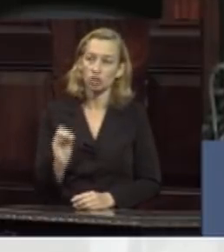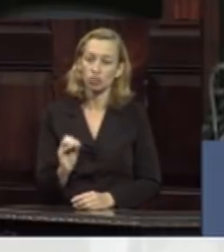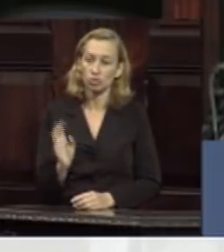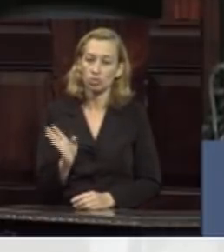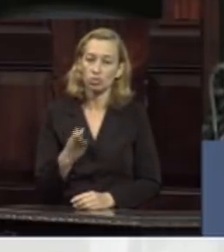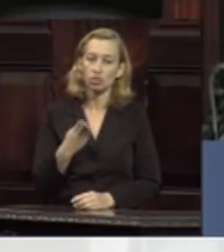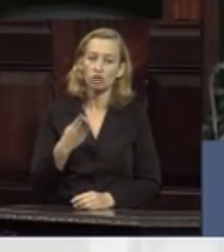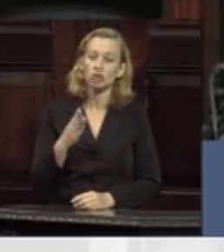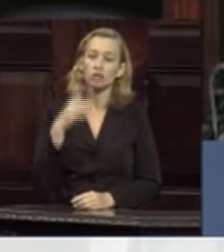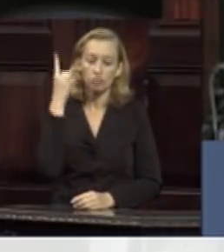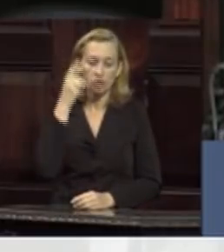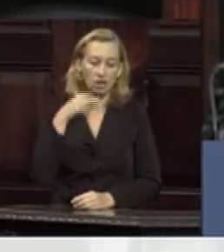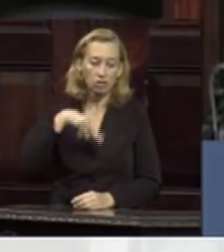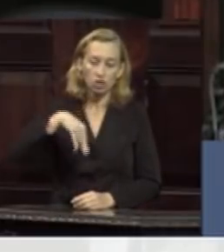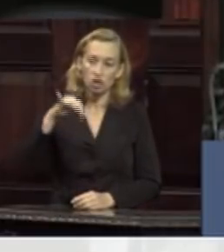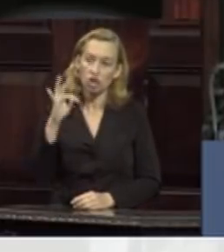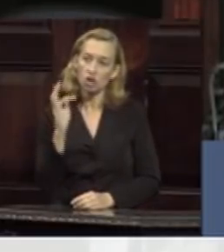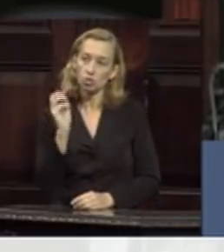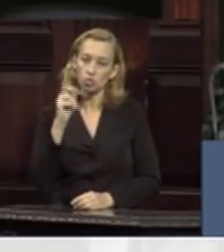Rangel.